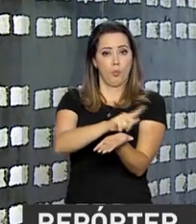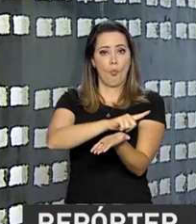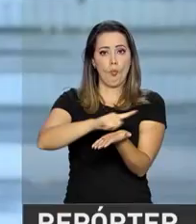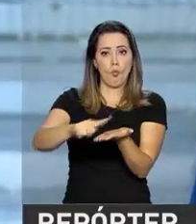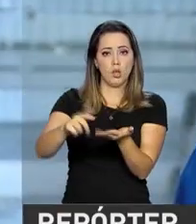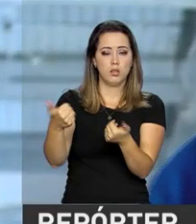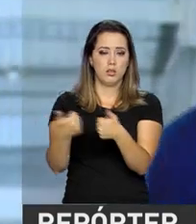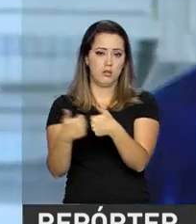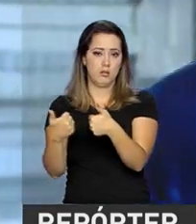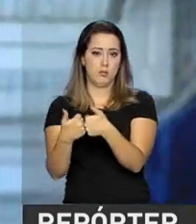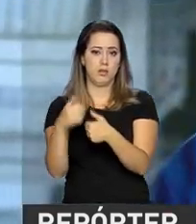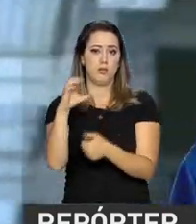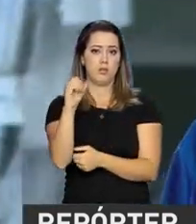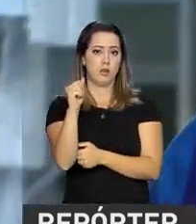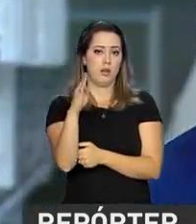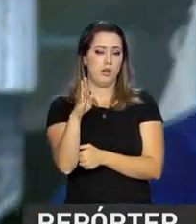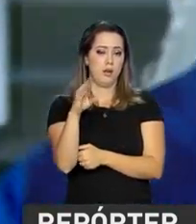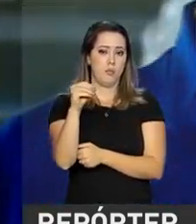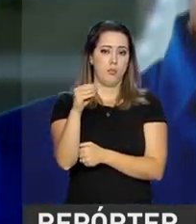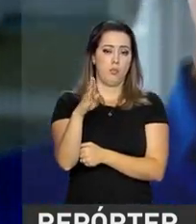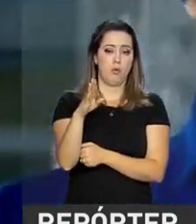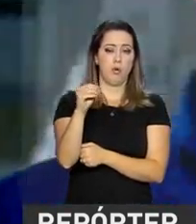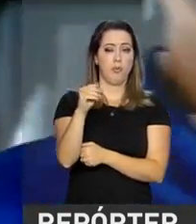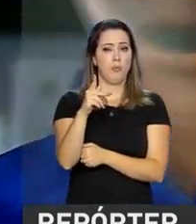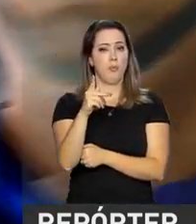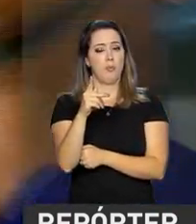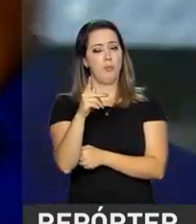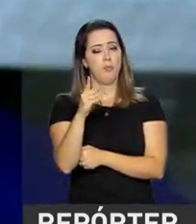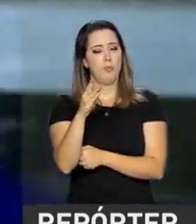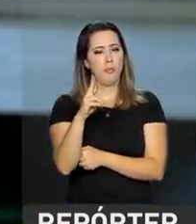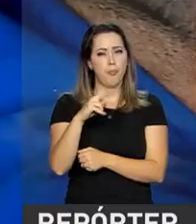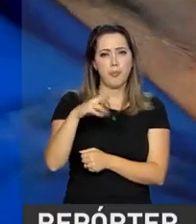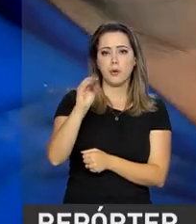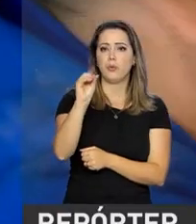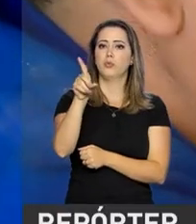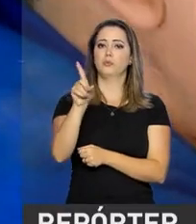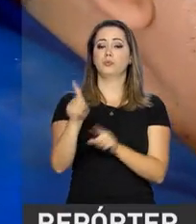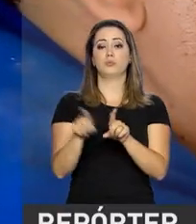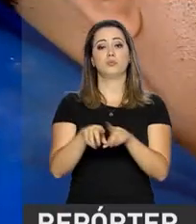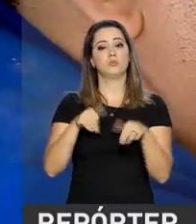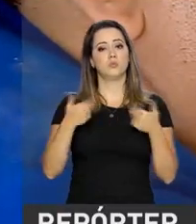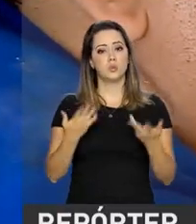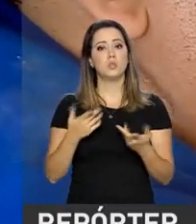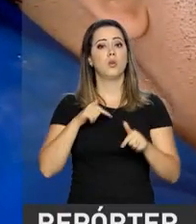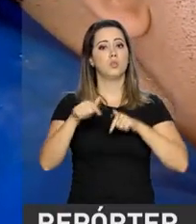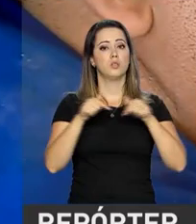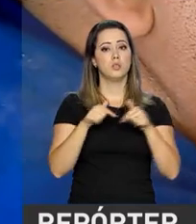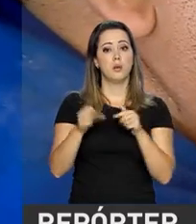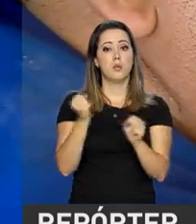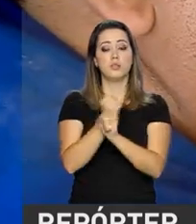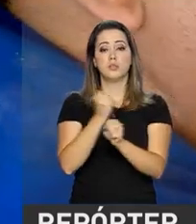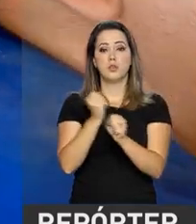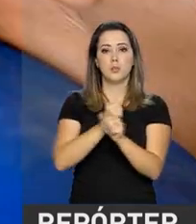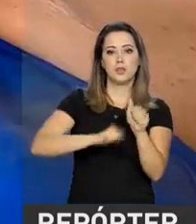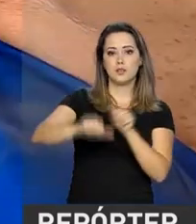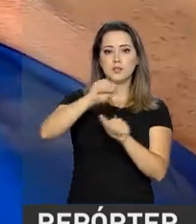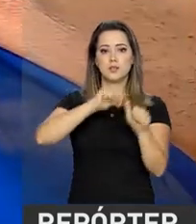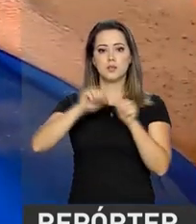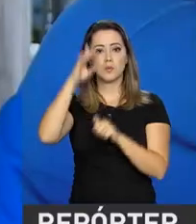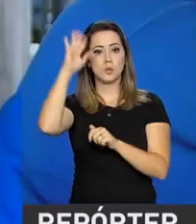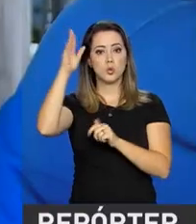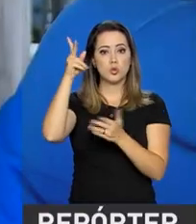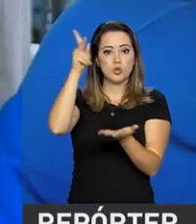cabrobó ele também conhece bem a peleja da seca por isso o emprego na obra que vai transformar sonho em